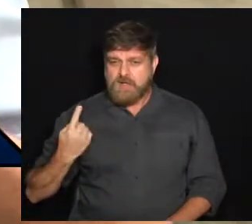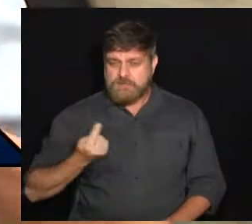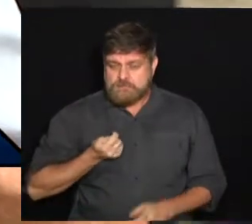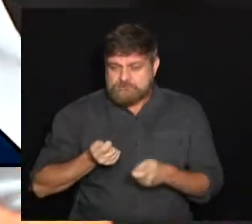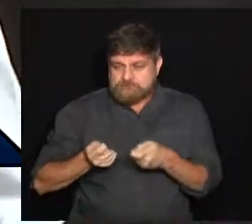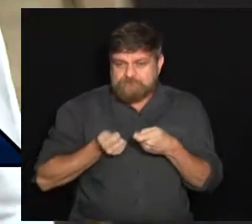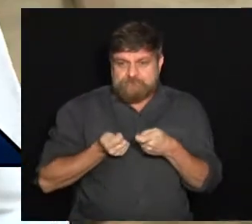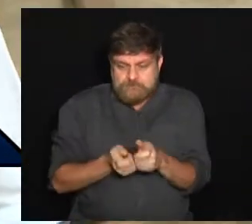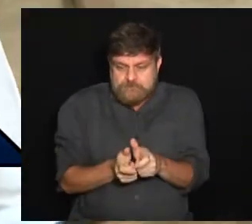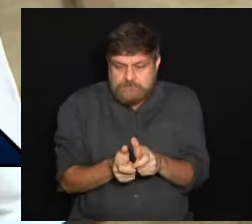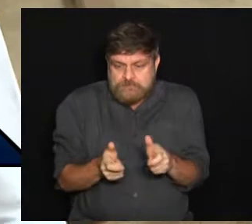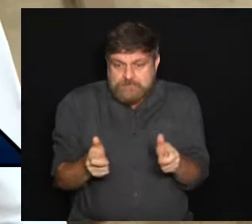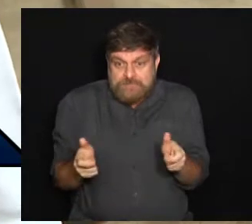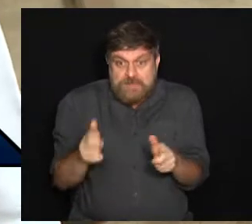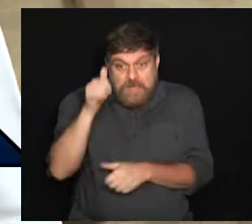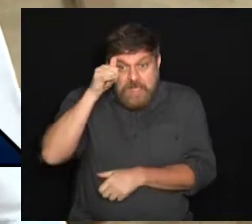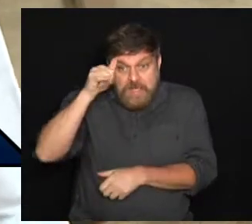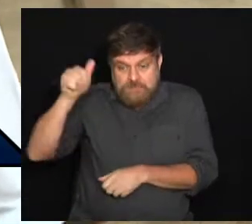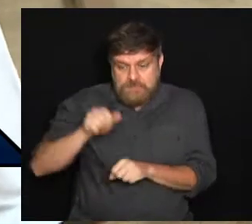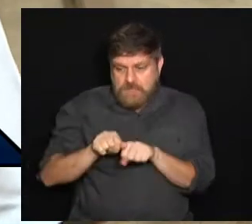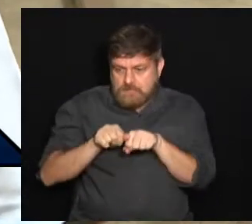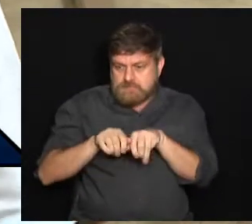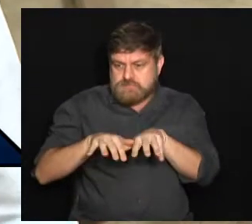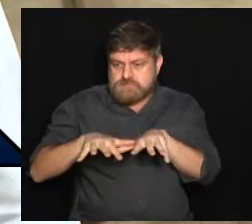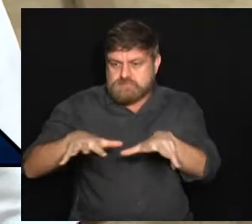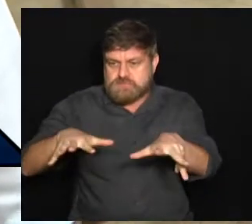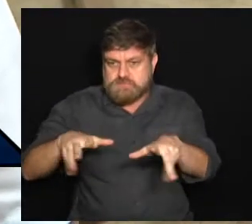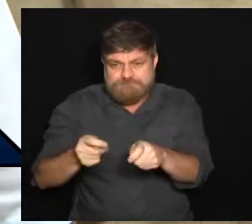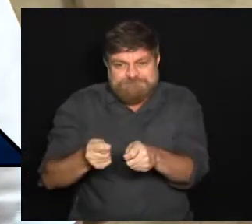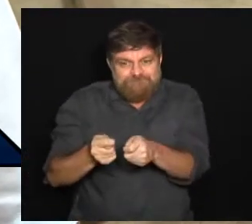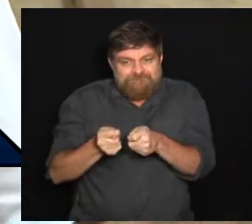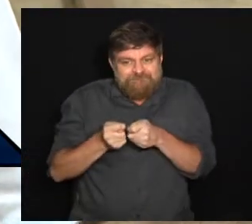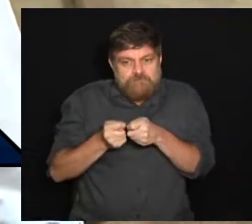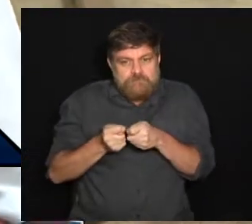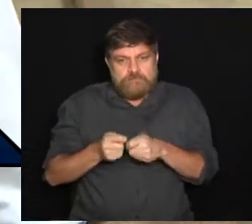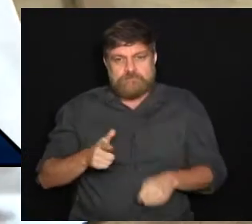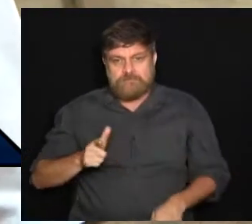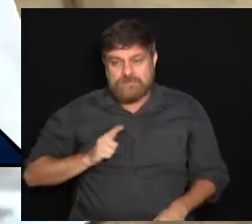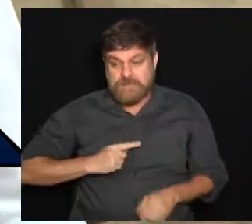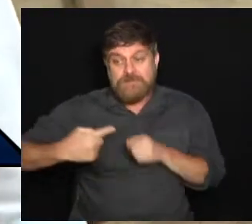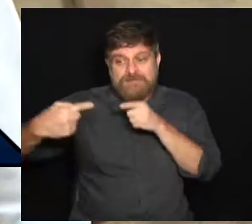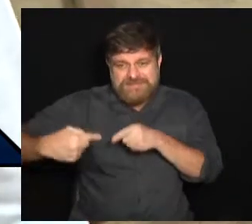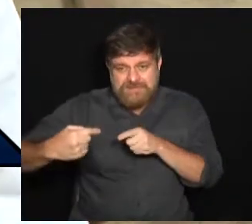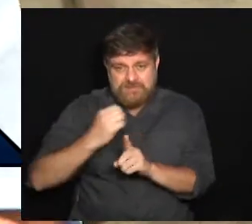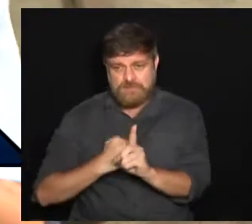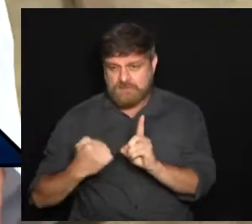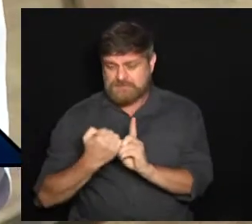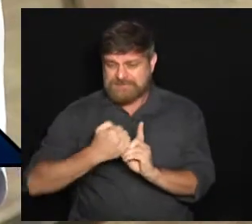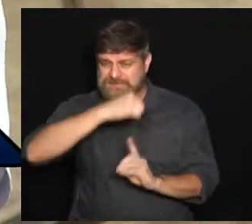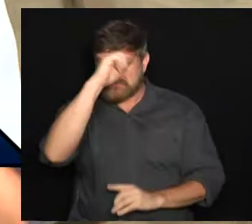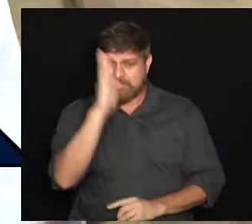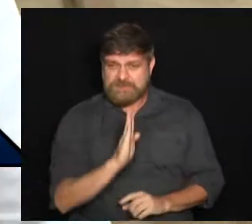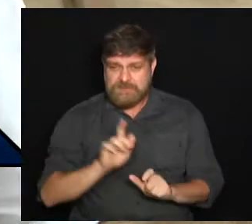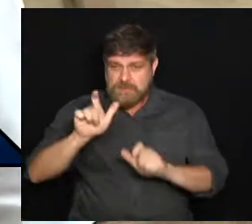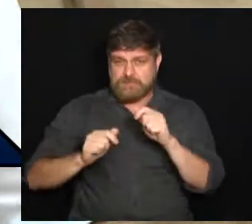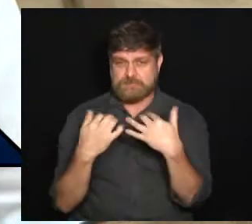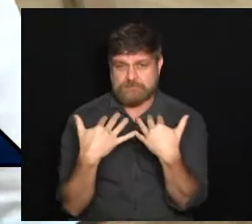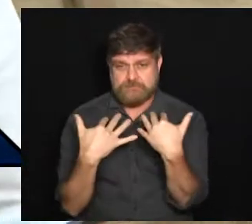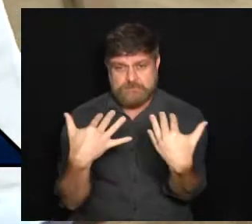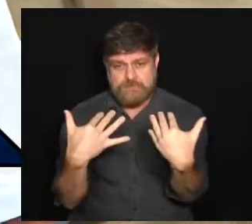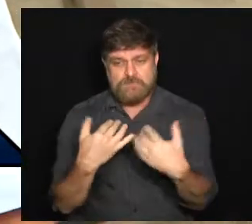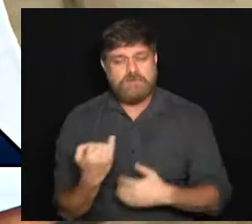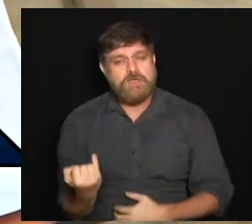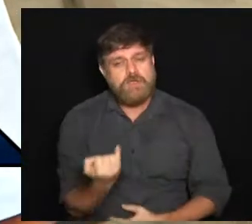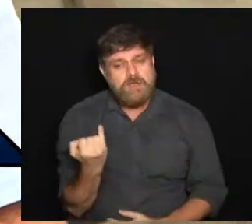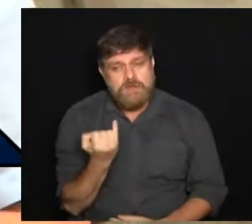a progressão e a disseminação do vírus, né? Esse é o desafio que está posto para toda a sociedade brasileira. Quem está nos assistindo na TV Câmara, é